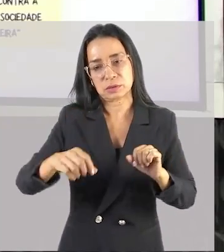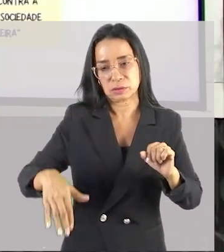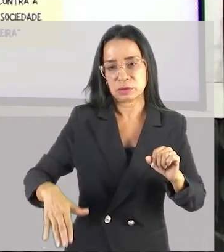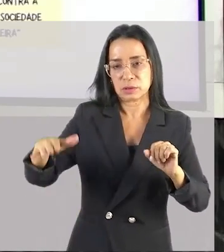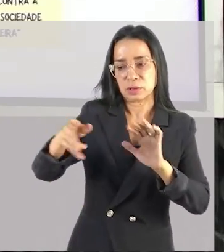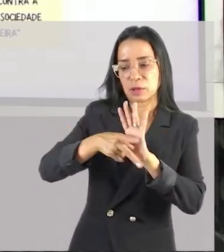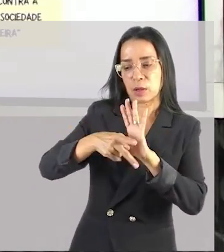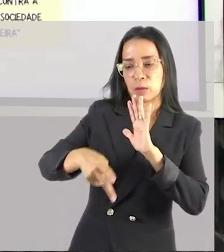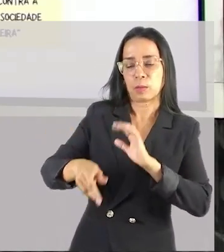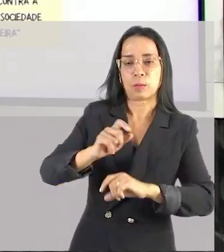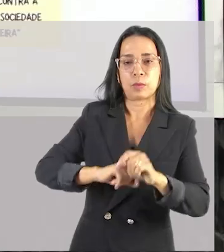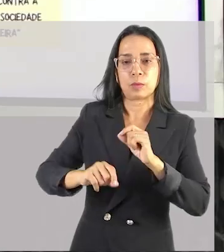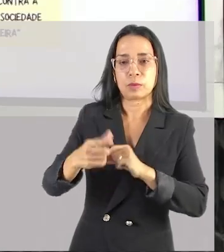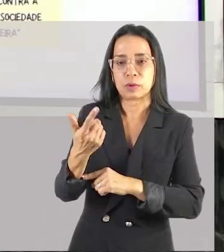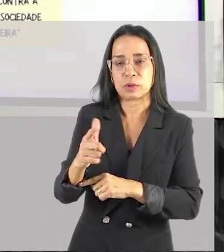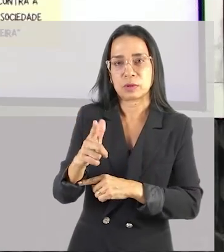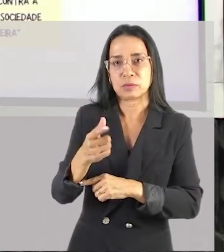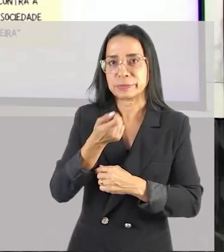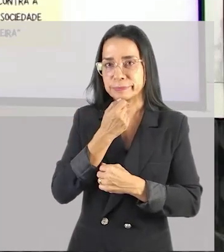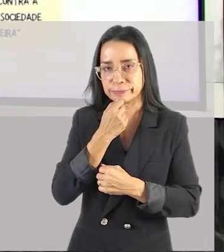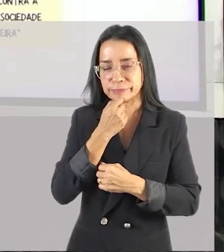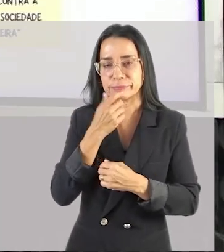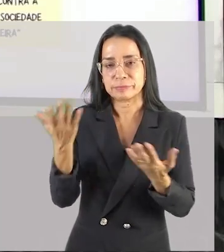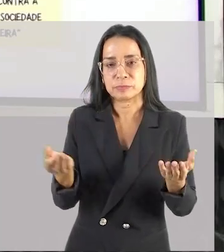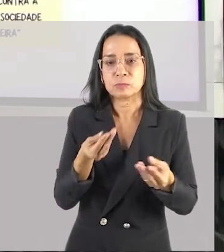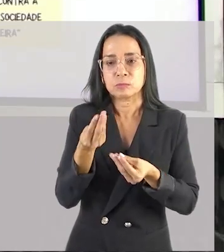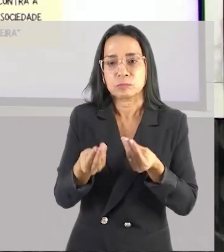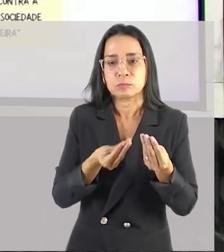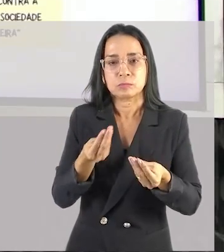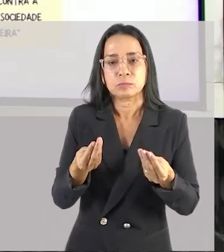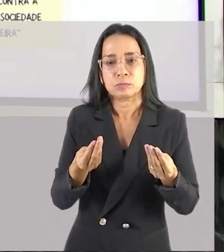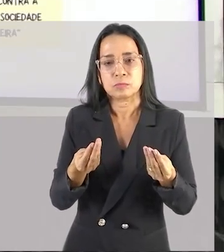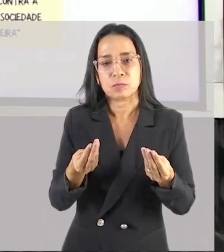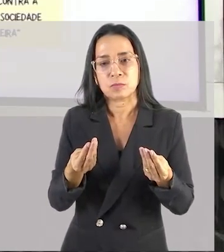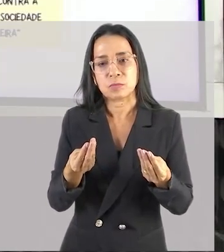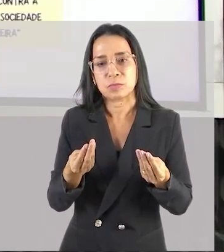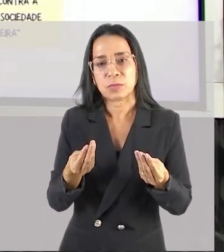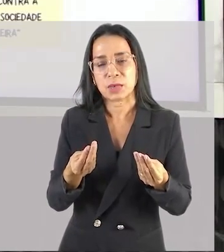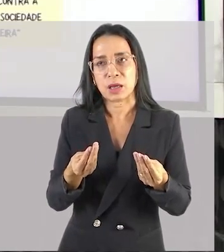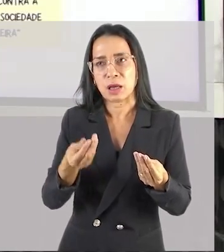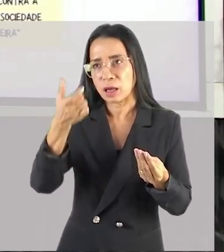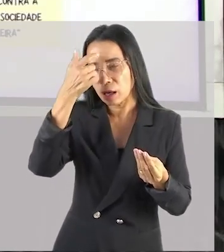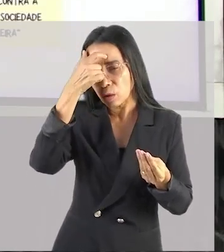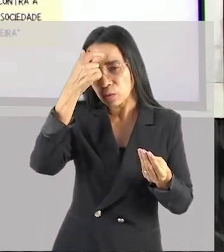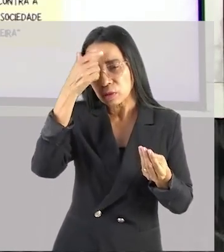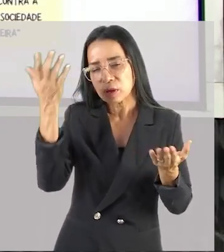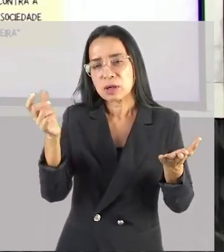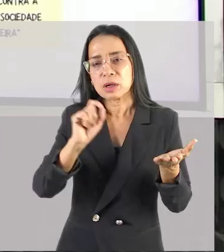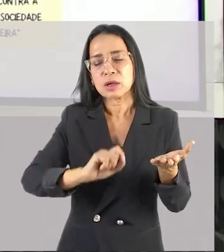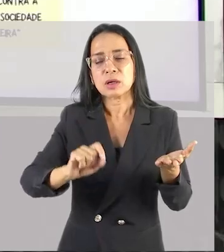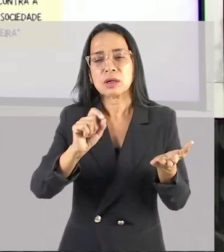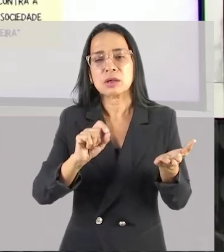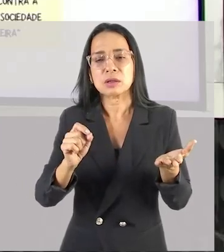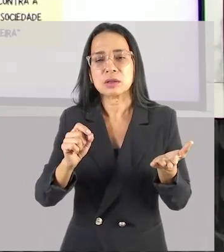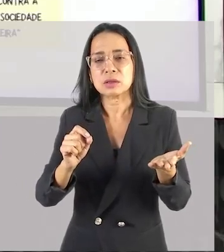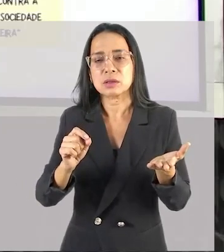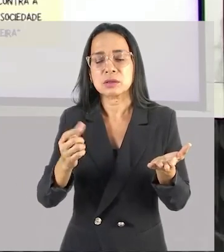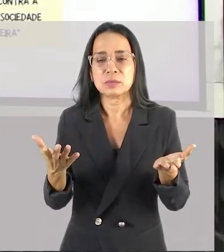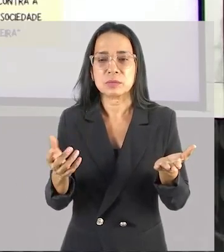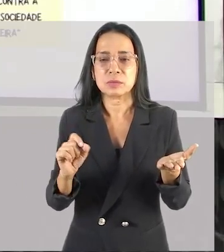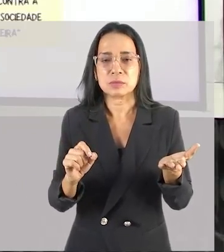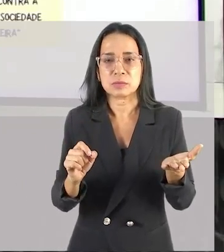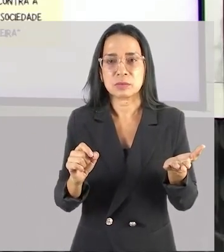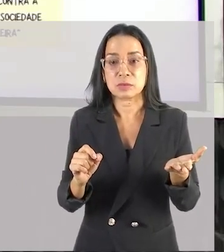essas crianças, e essas crianças não têm ainda a firmeza, por elas estarem em processo de